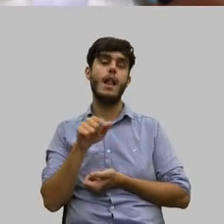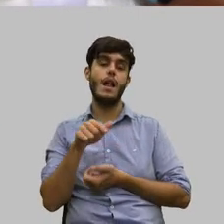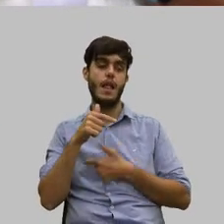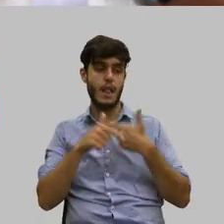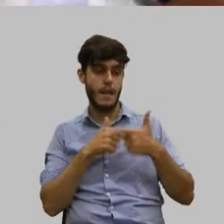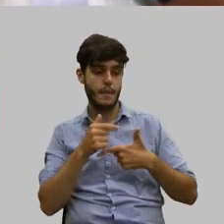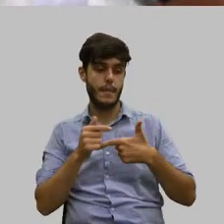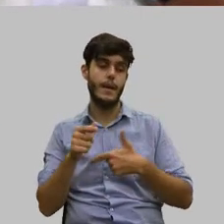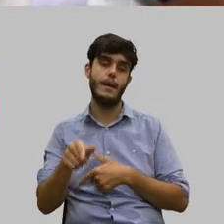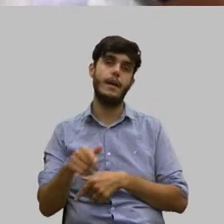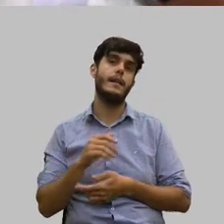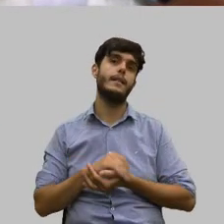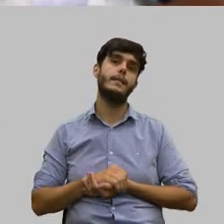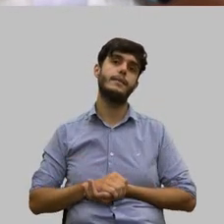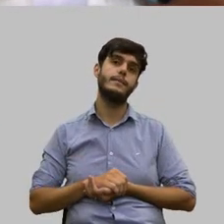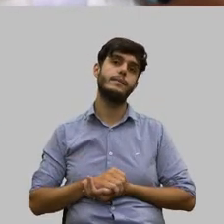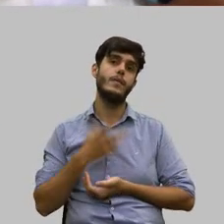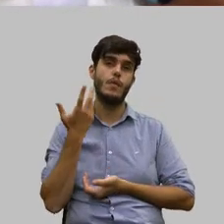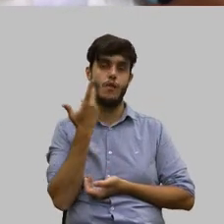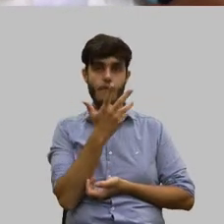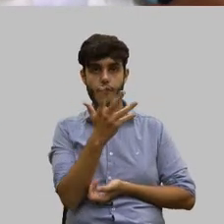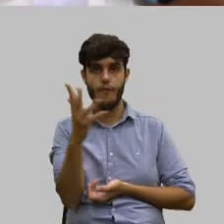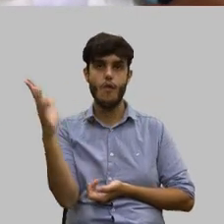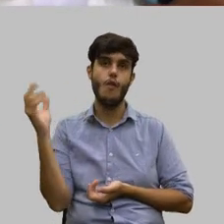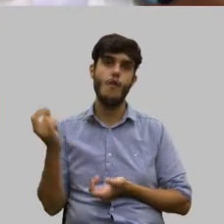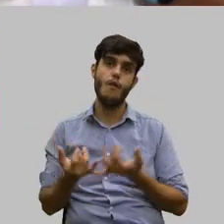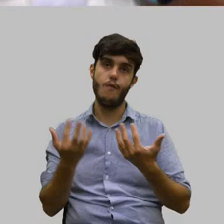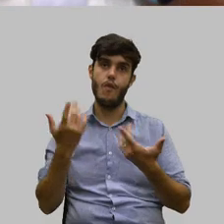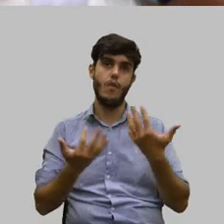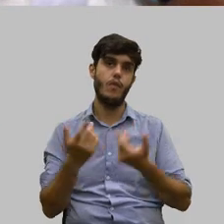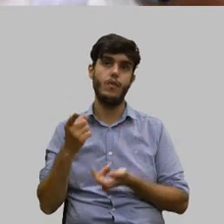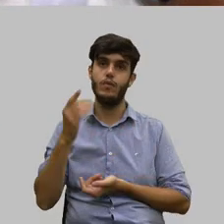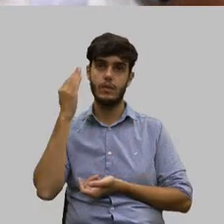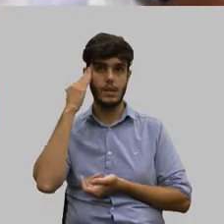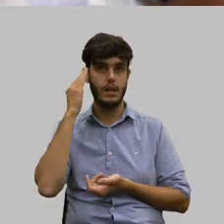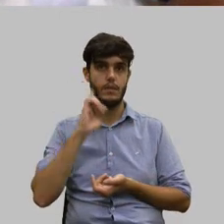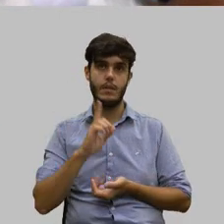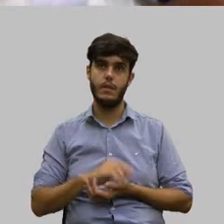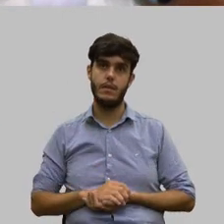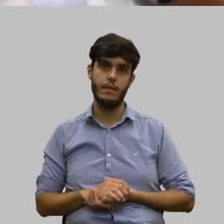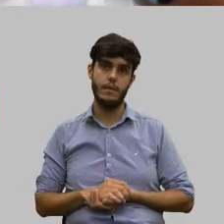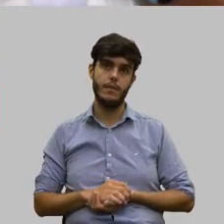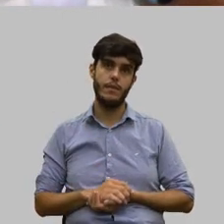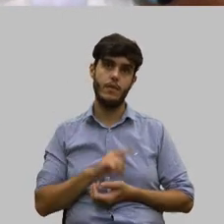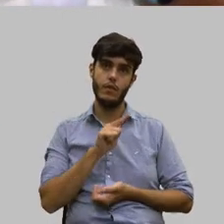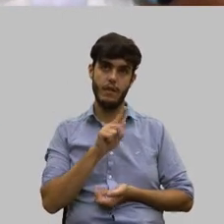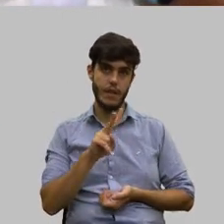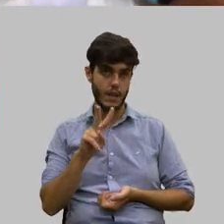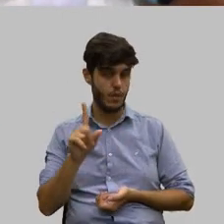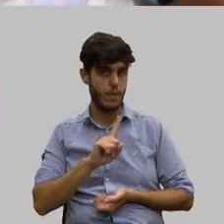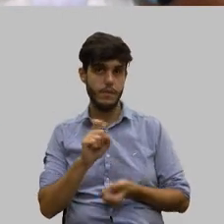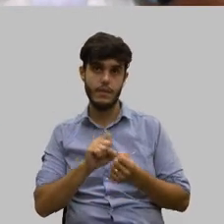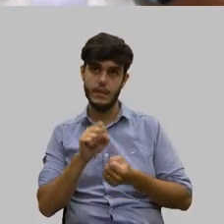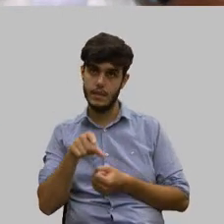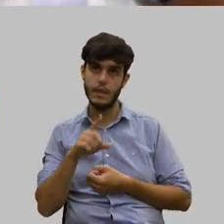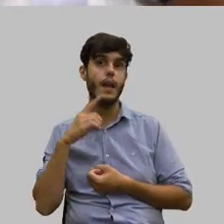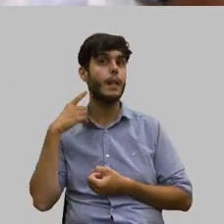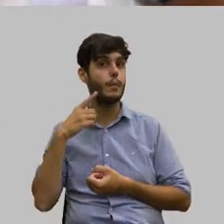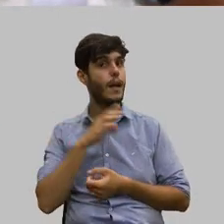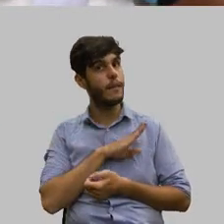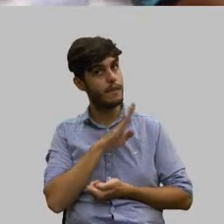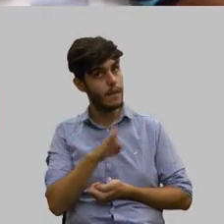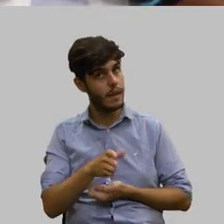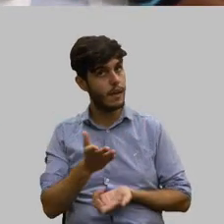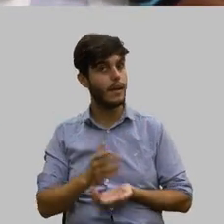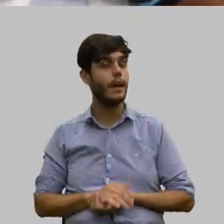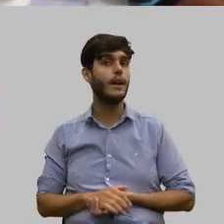meio do incêndio como que eles foram socorrer porque ele não sai porque o governador não faz isso mas os deputados vão